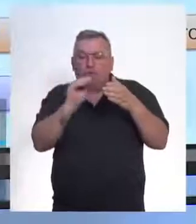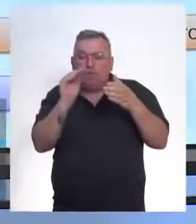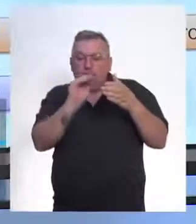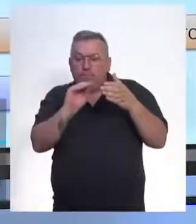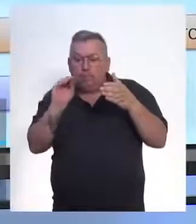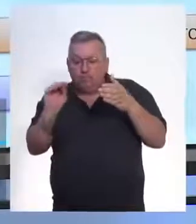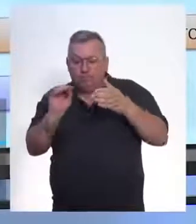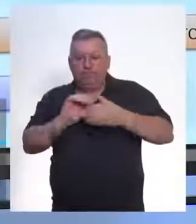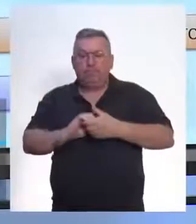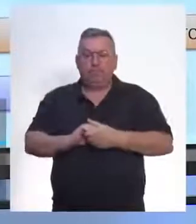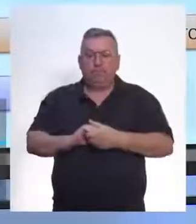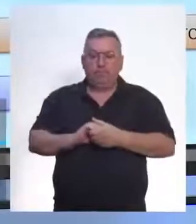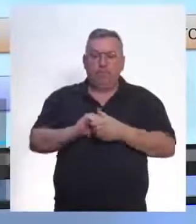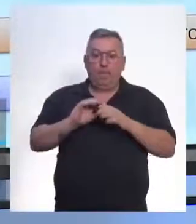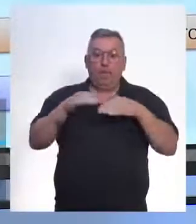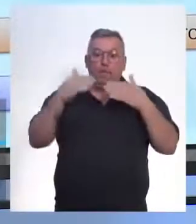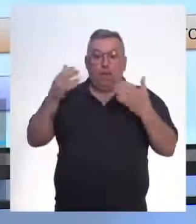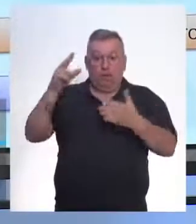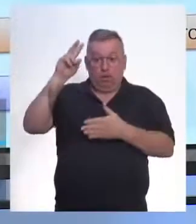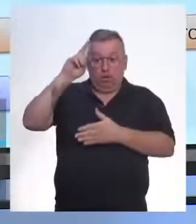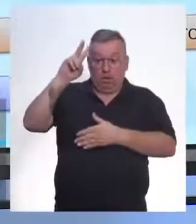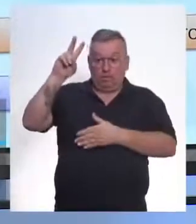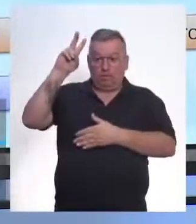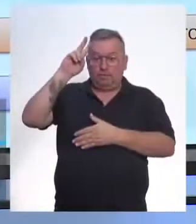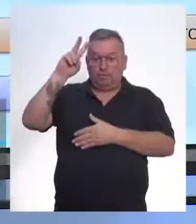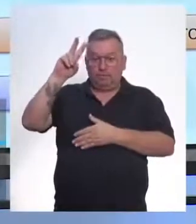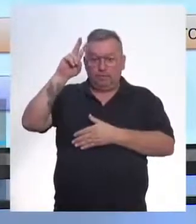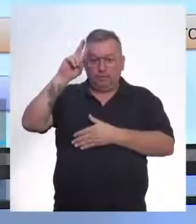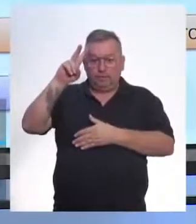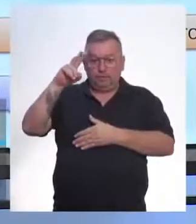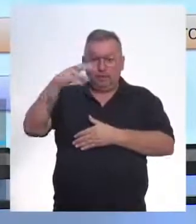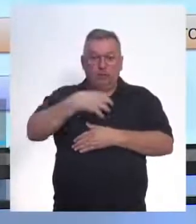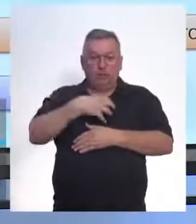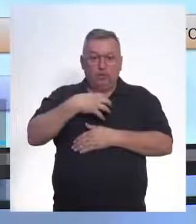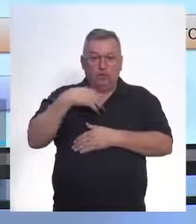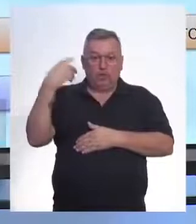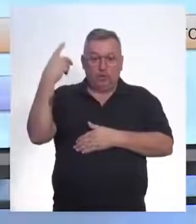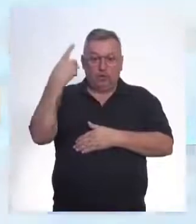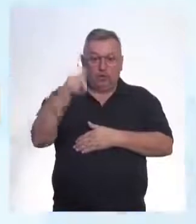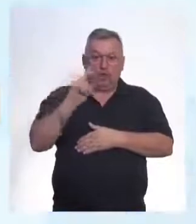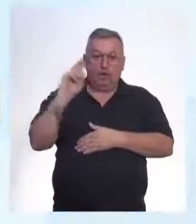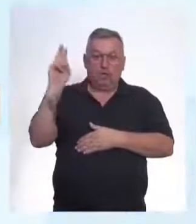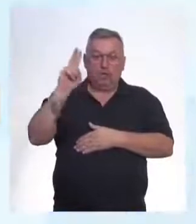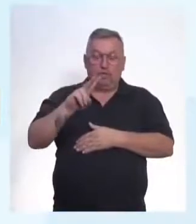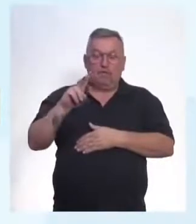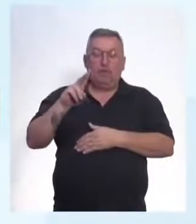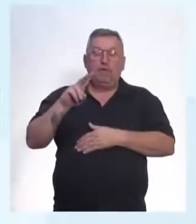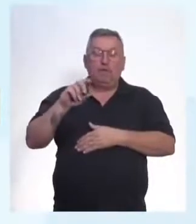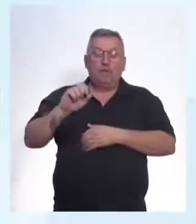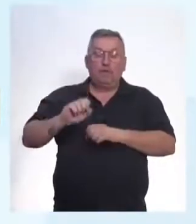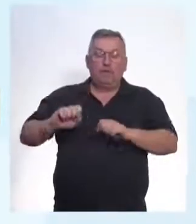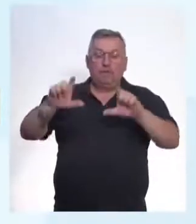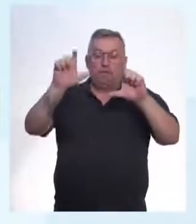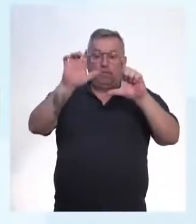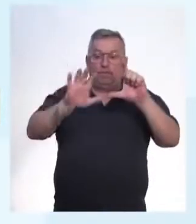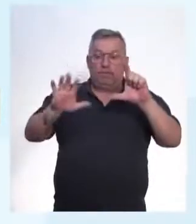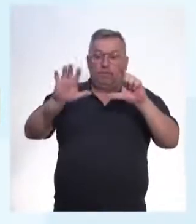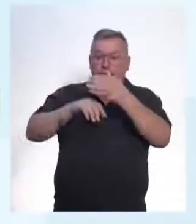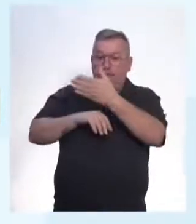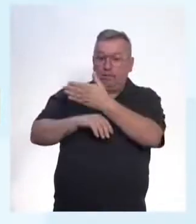a compõem. Então, retomando, a forma dela, como vocês verão na tela, é